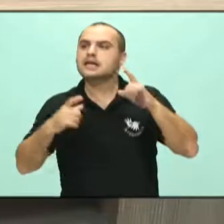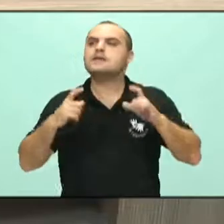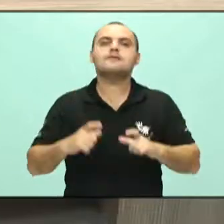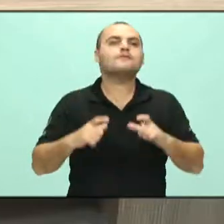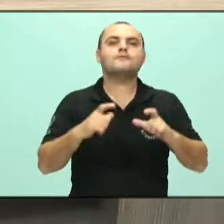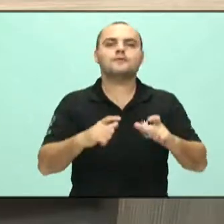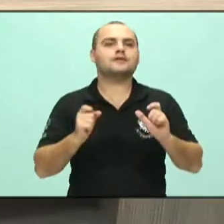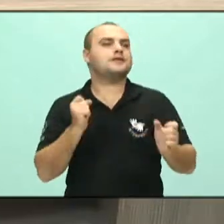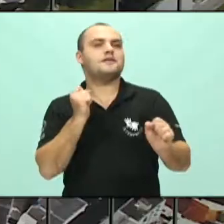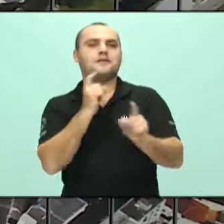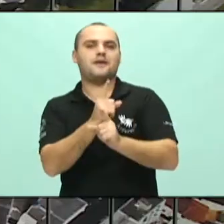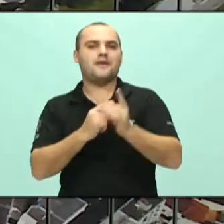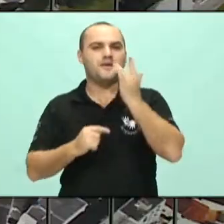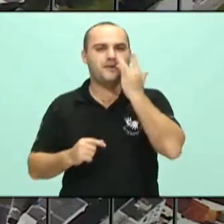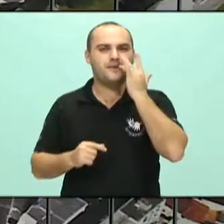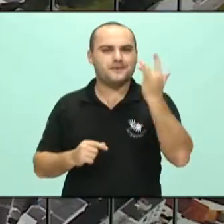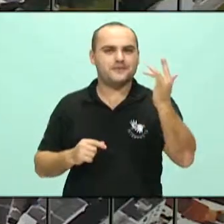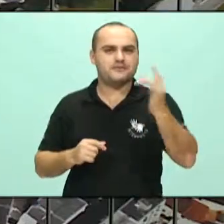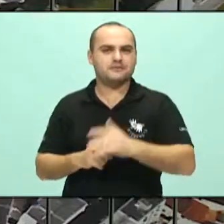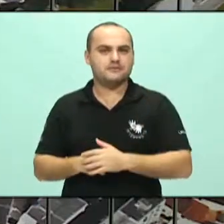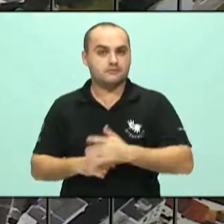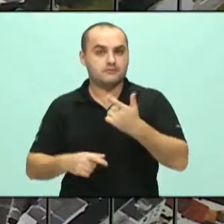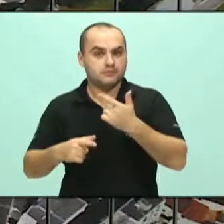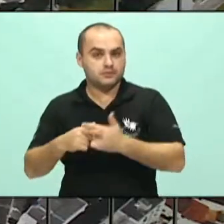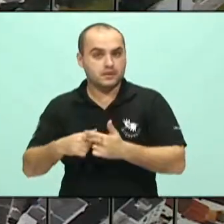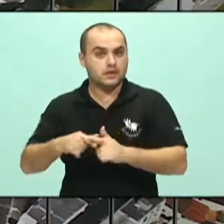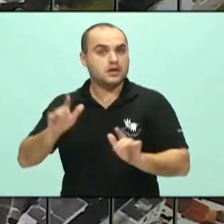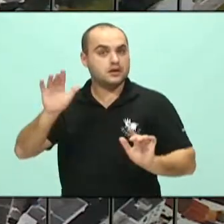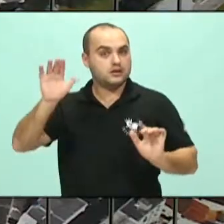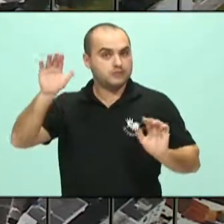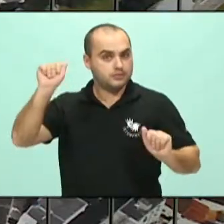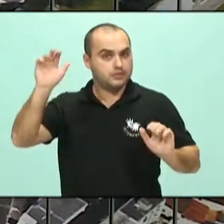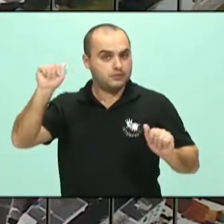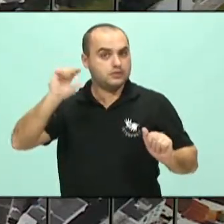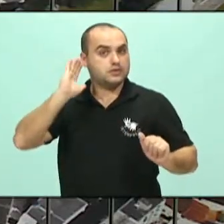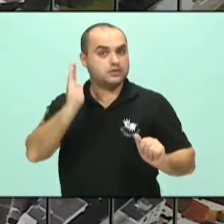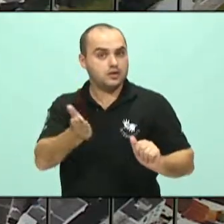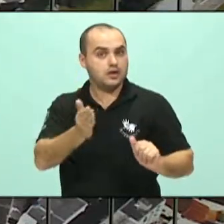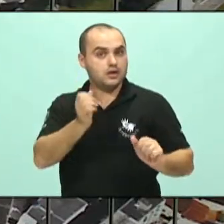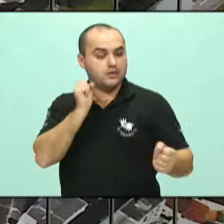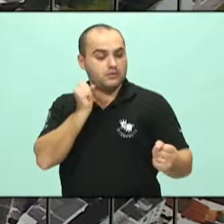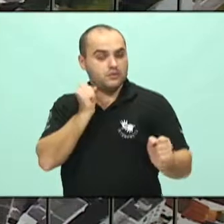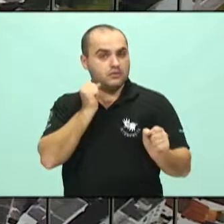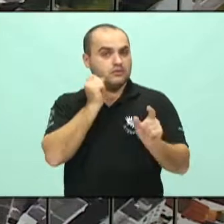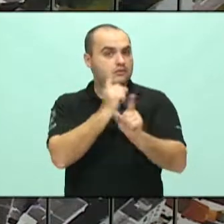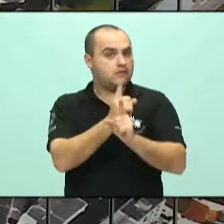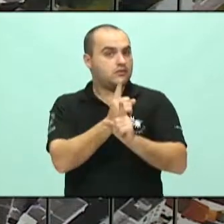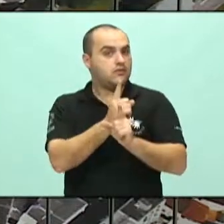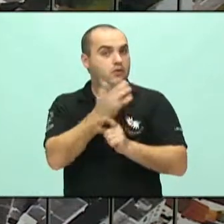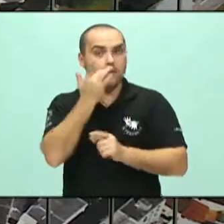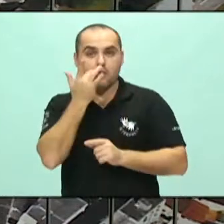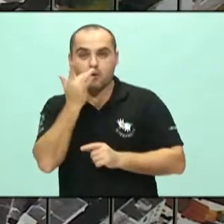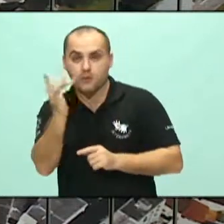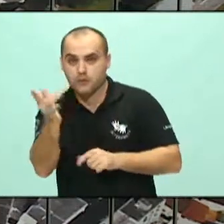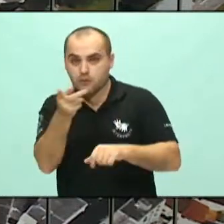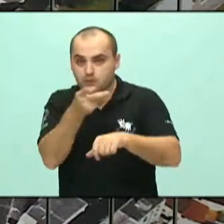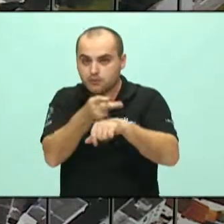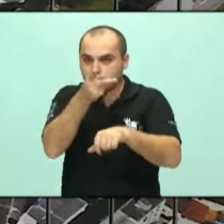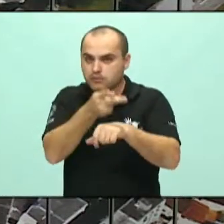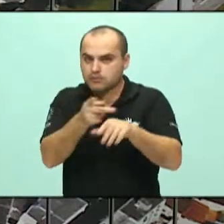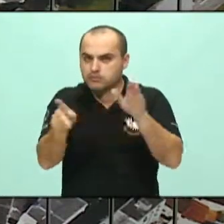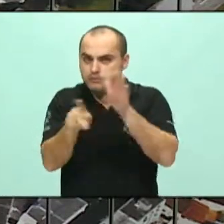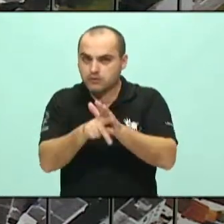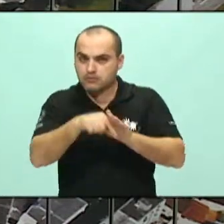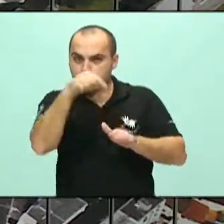onde encontrar. Porque os espanhóis já haviam encontrado ouro e prata no século anterior nas suas colônias